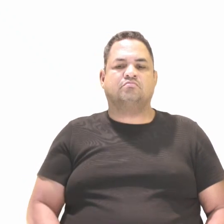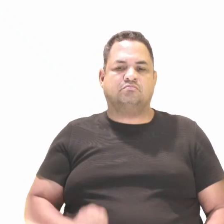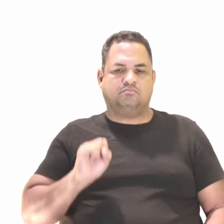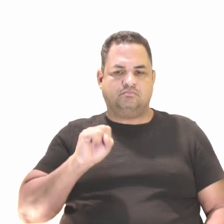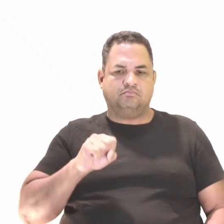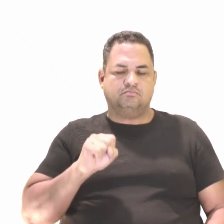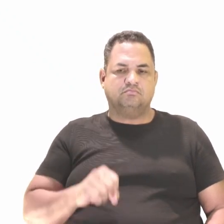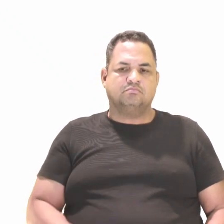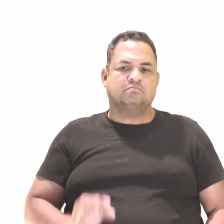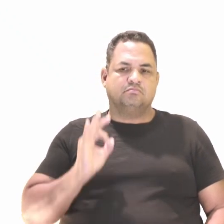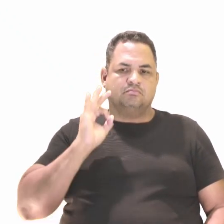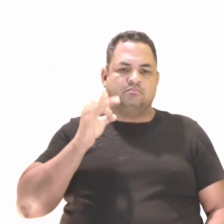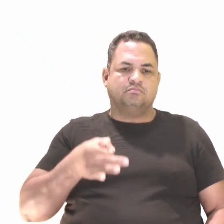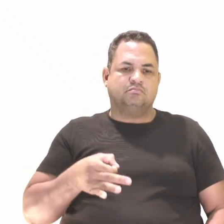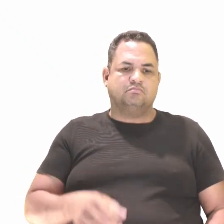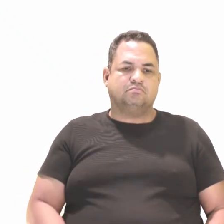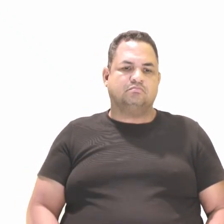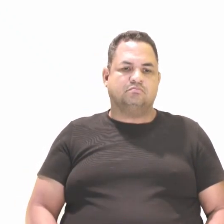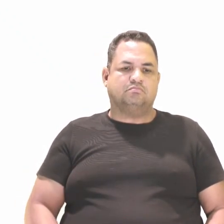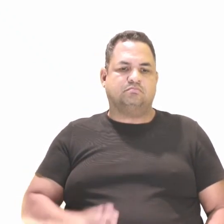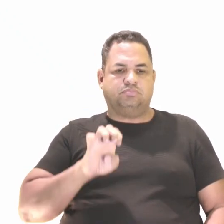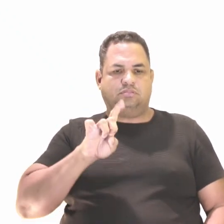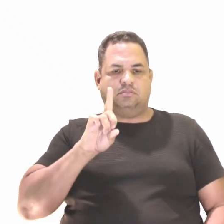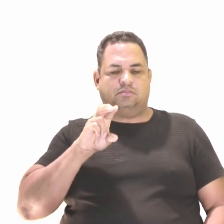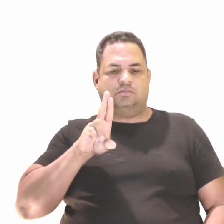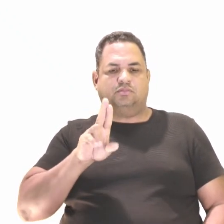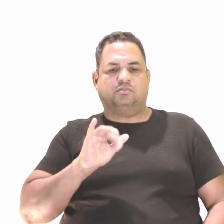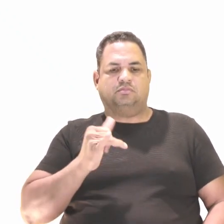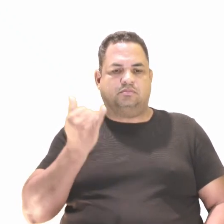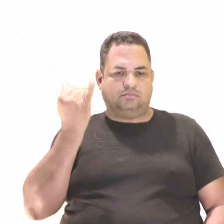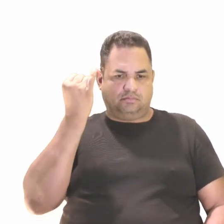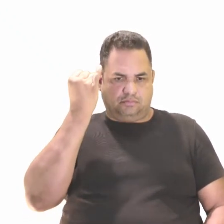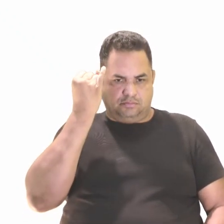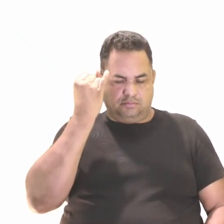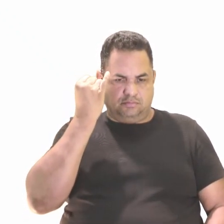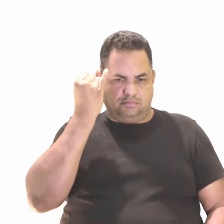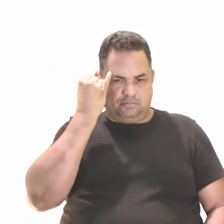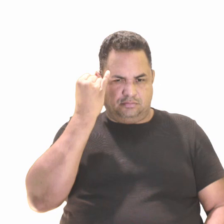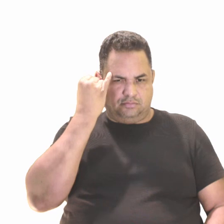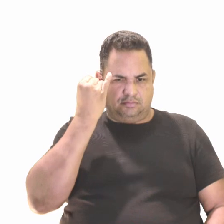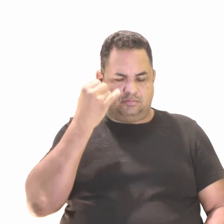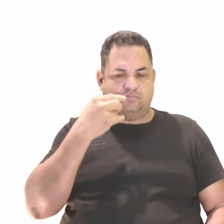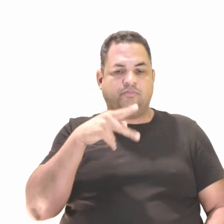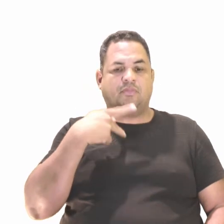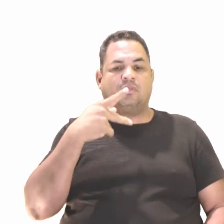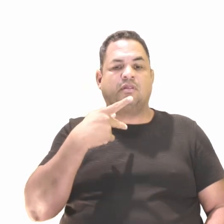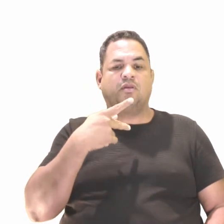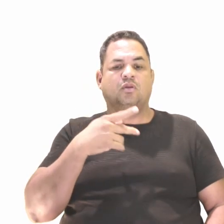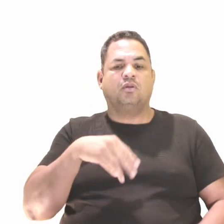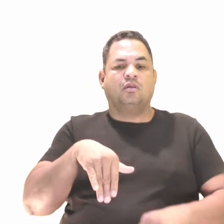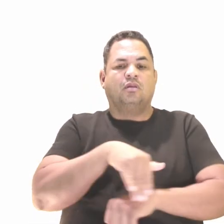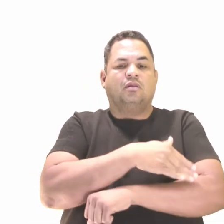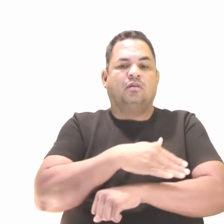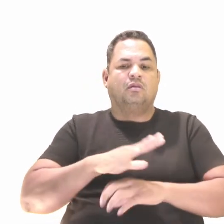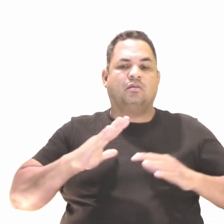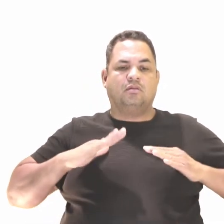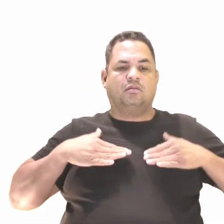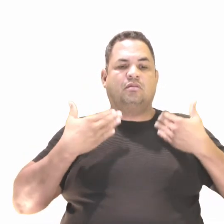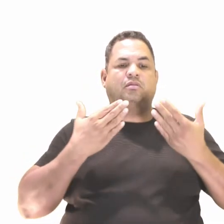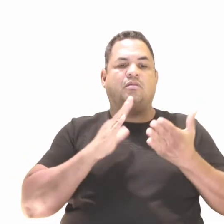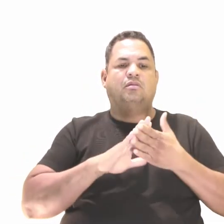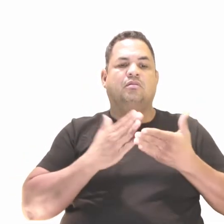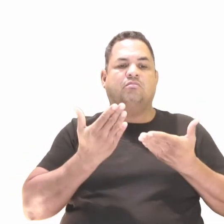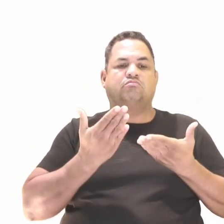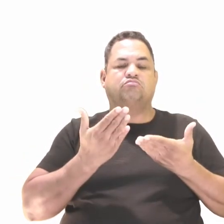verdadeiro. Edu informará o endereço do evento caso Sara confirme